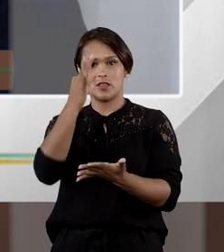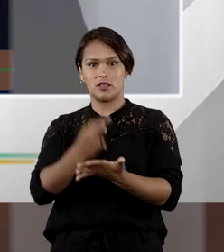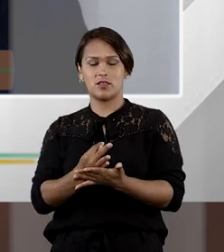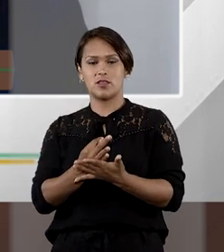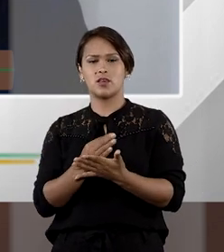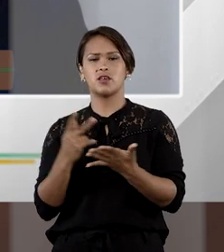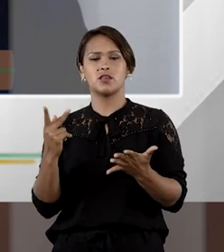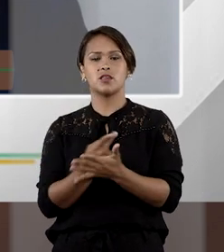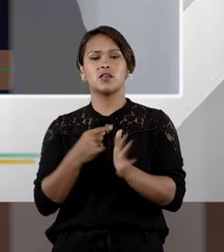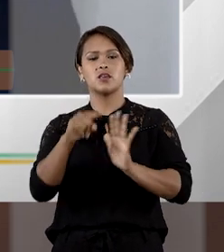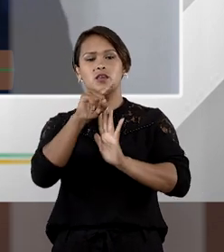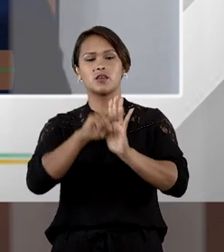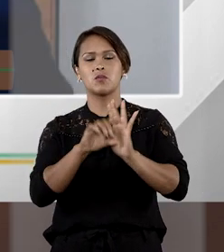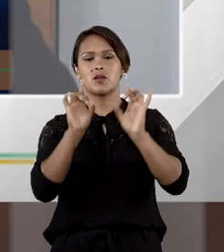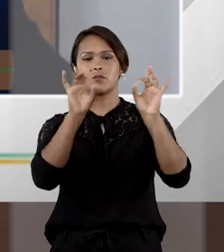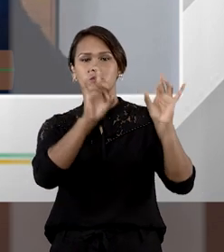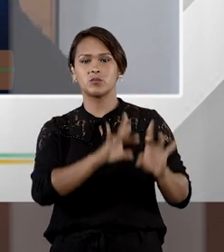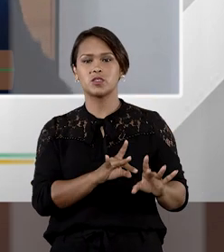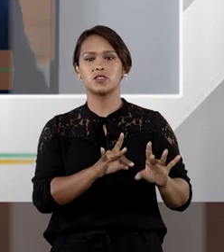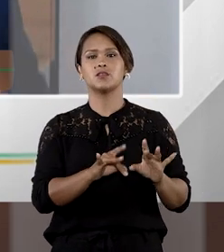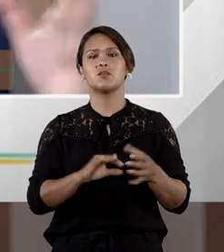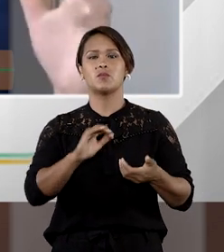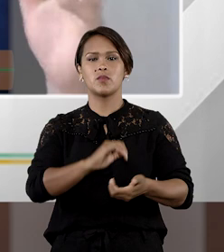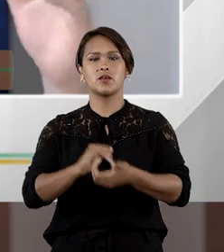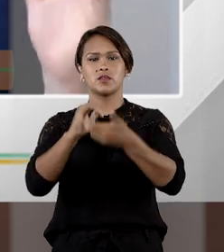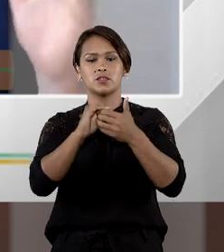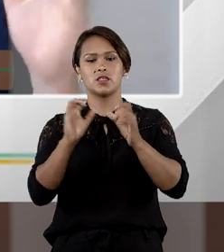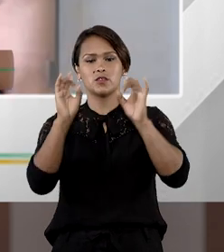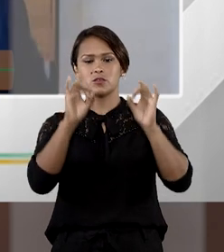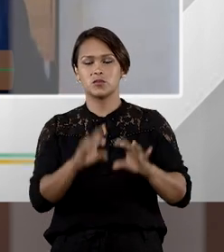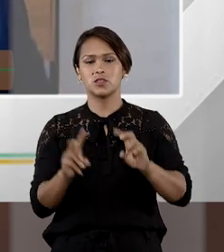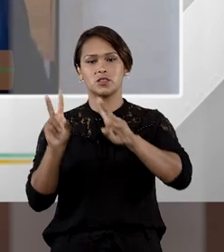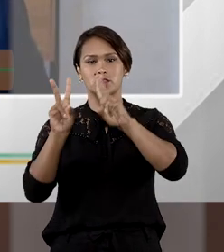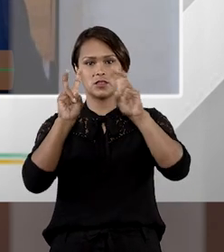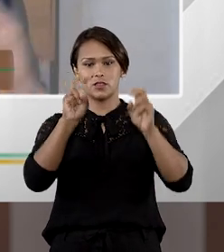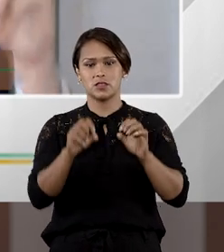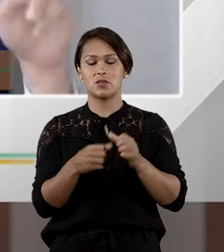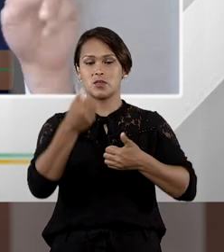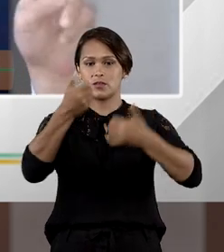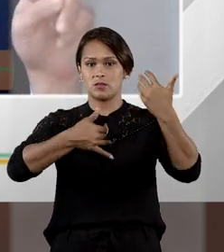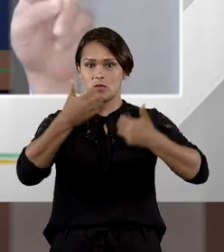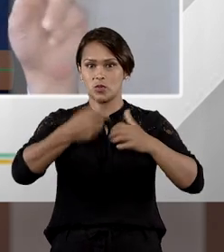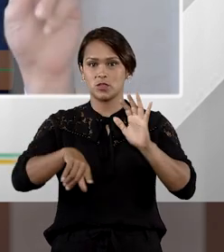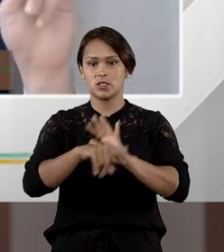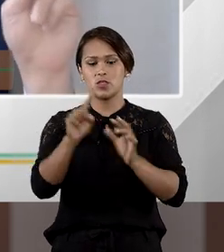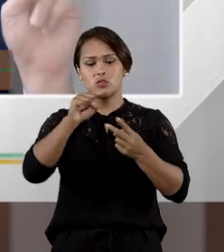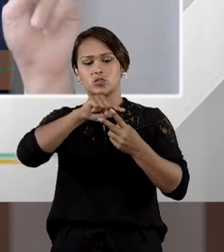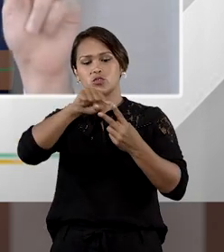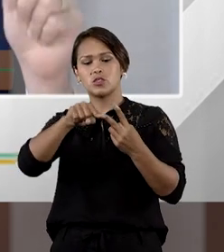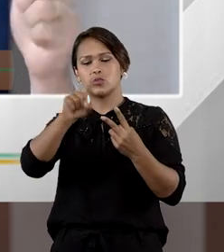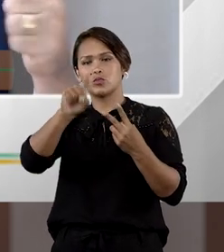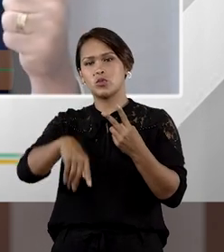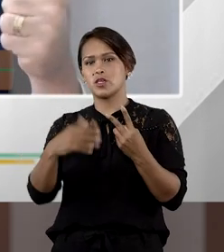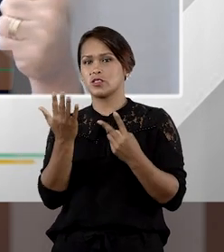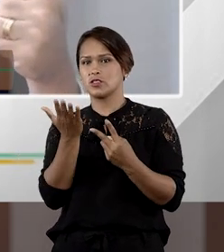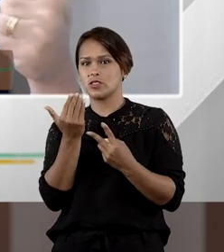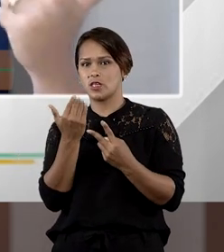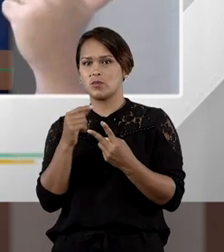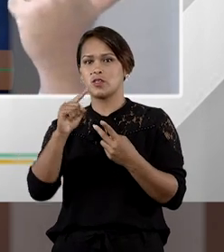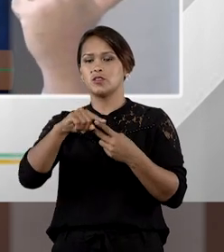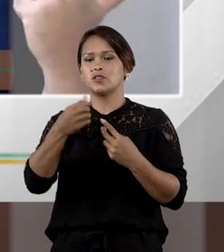né, que mostram as principais posições da corte sobre temas fundamentais. São 2 edições sobre alimentos,